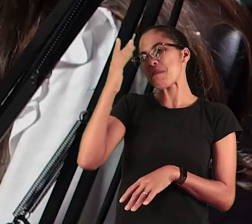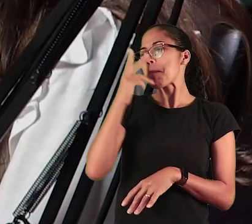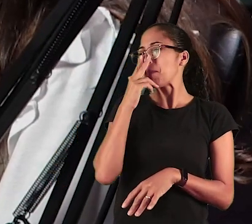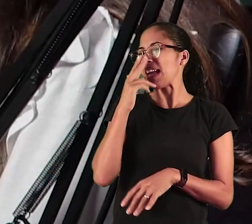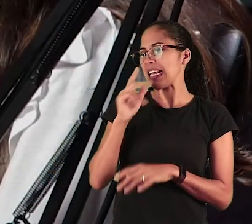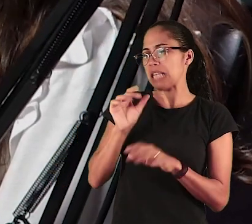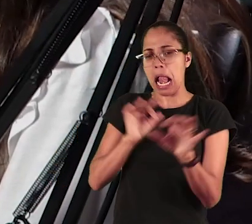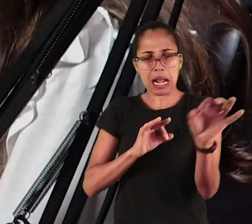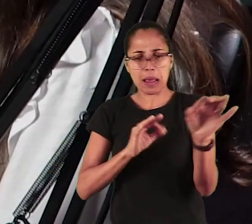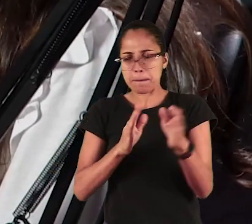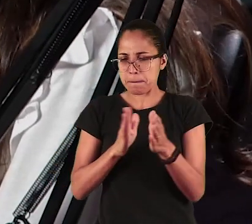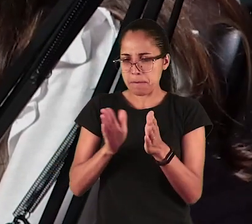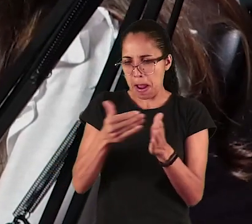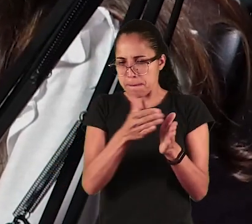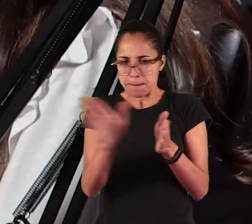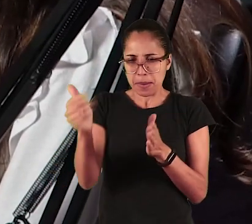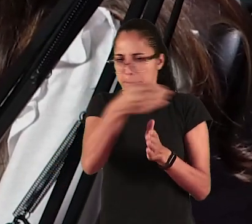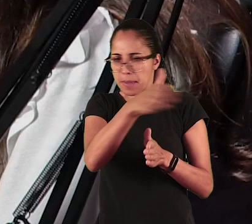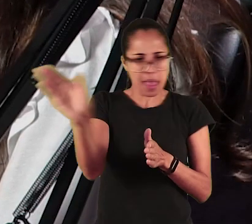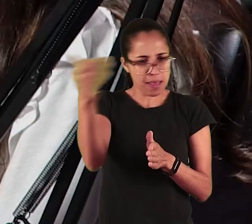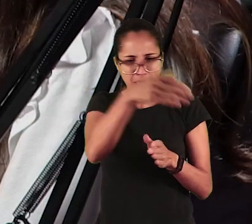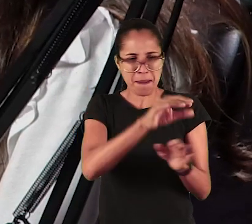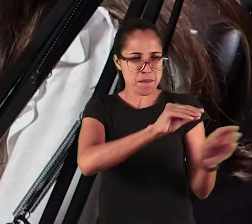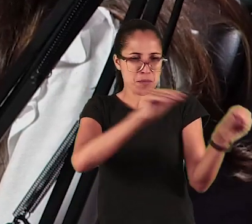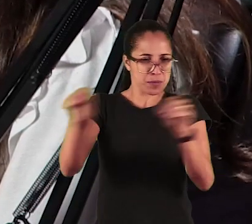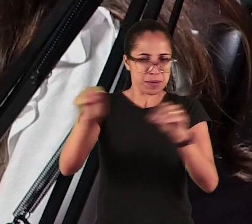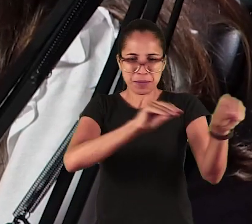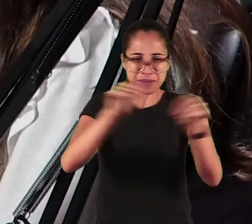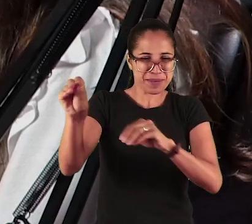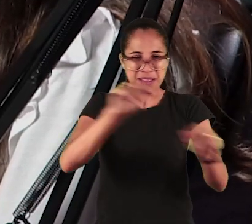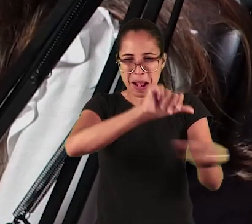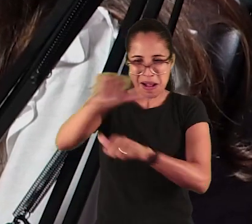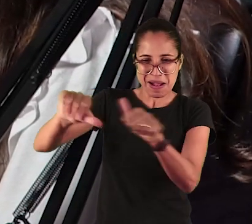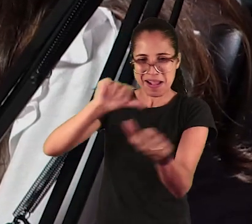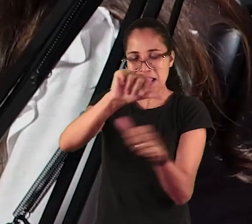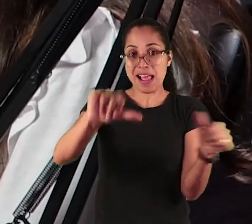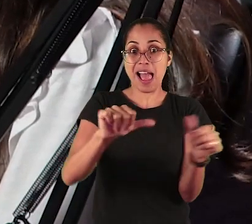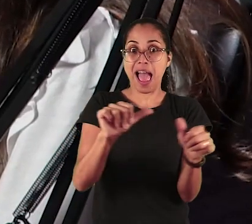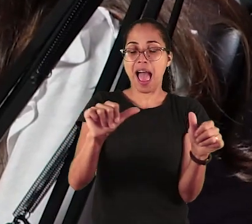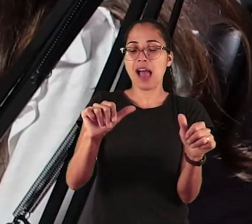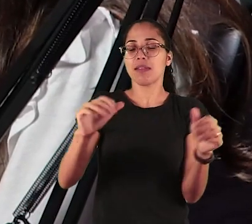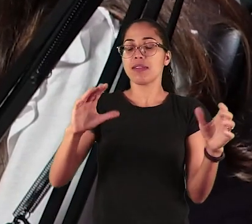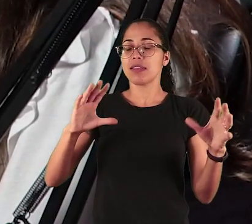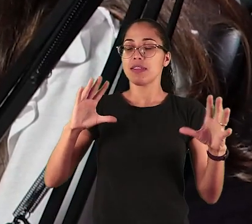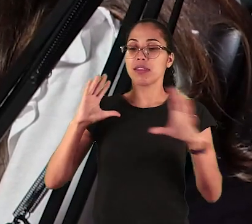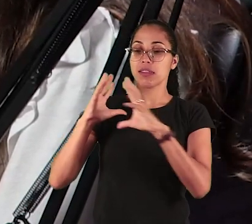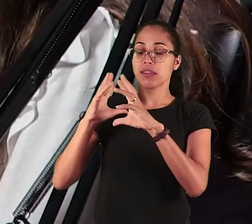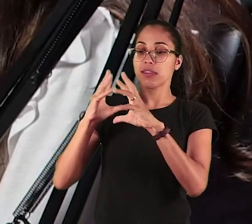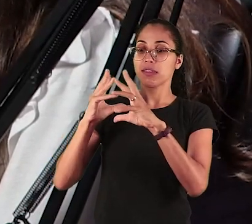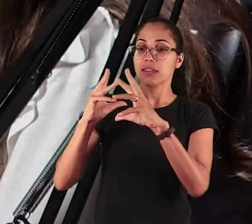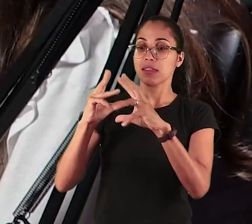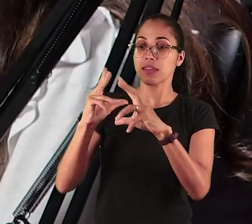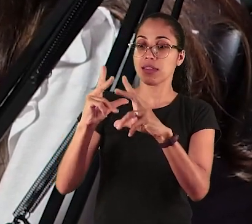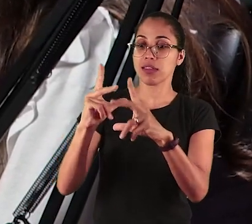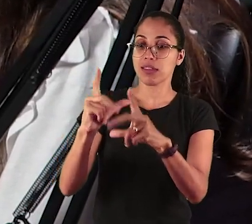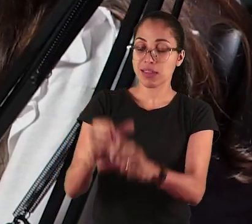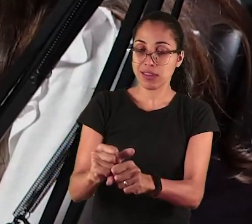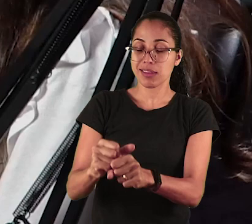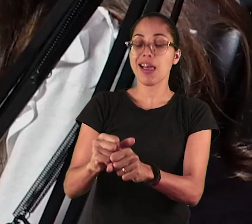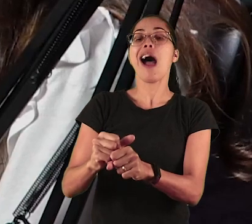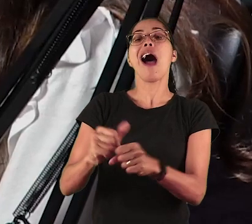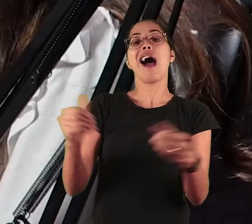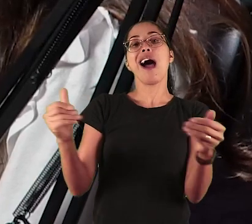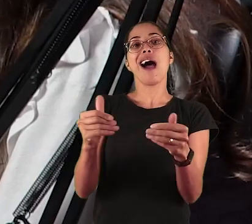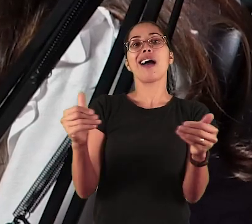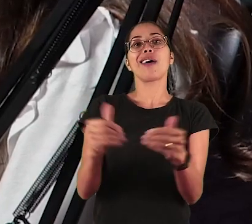sabe zigue-zague a minha carreira ao longo desse período tudo fez sentido no momento que eu embalei tudo isso e